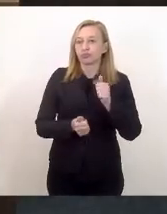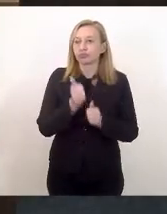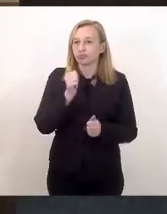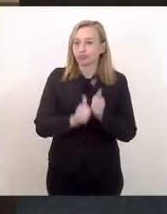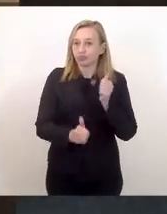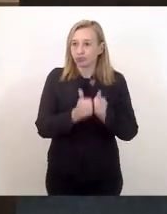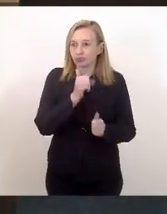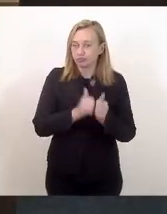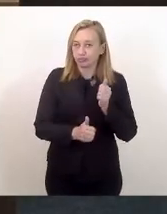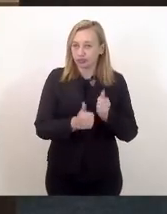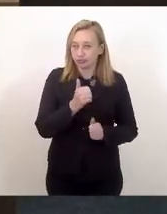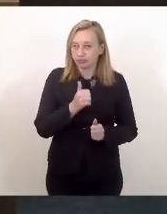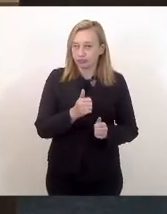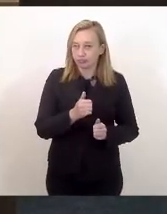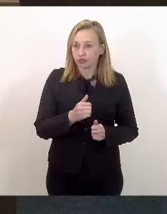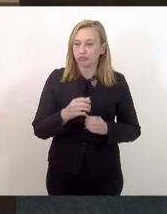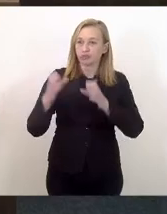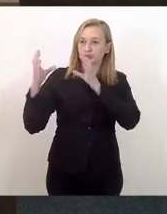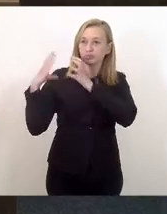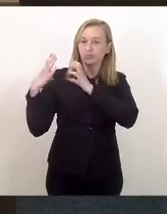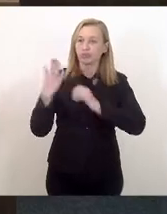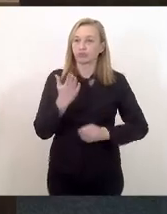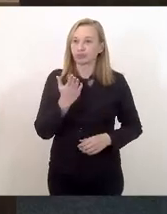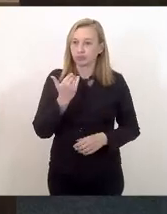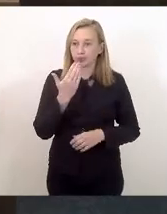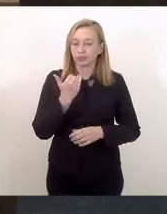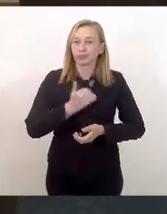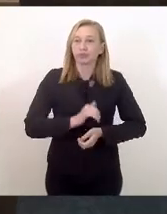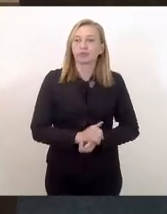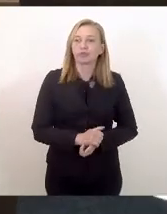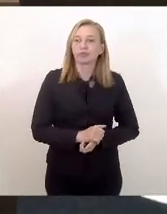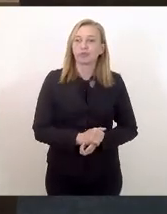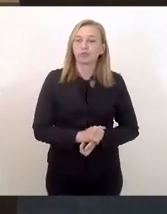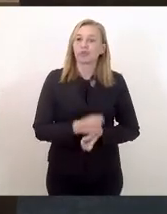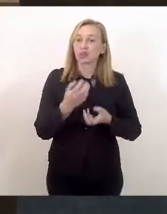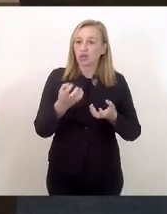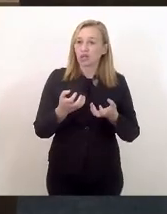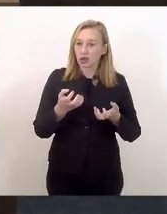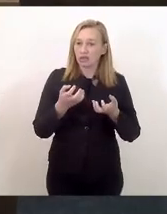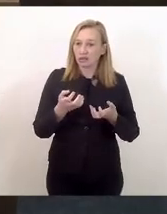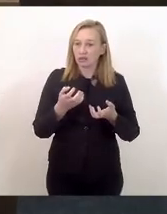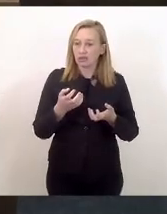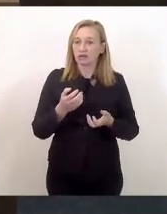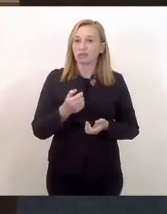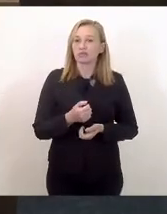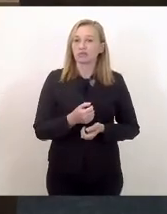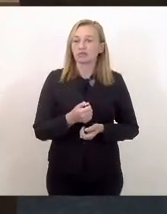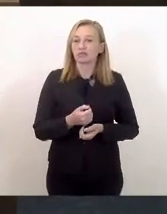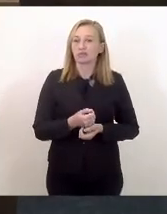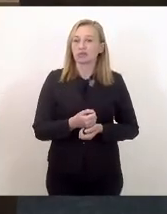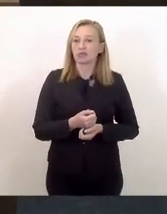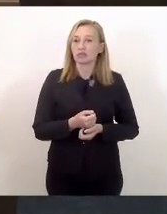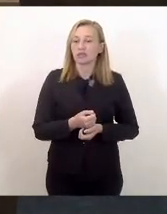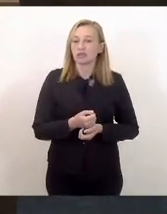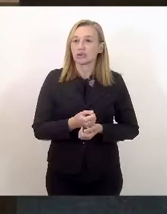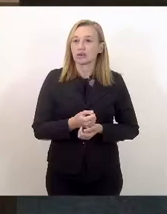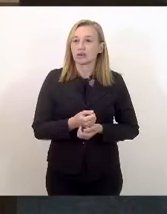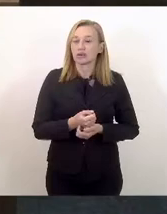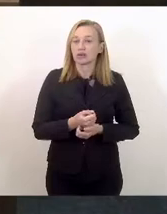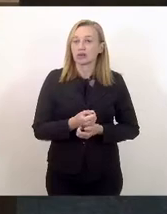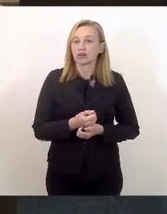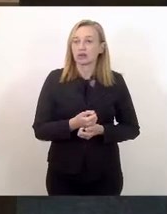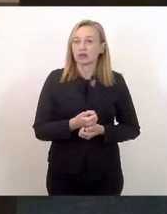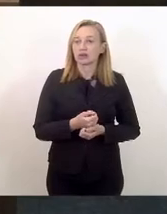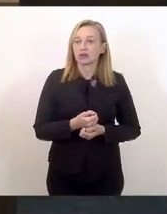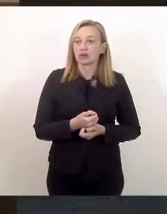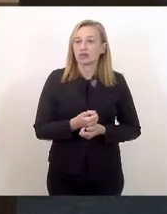hábil, tentou nos colocar numa situação de dificuldade de que nós éramos